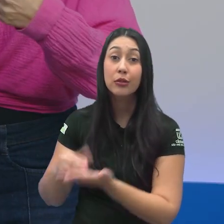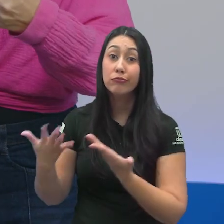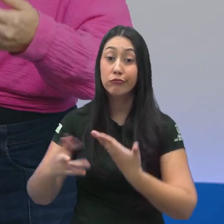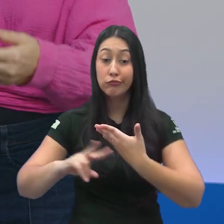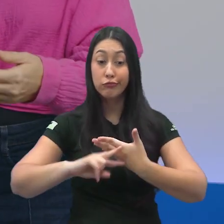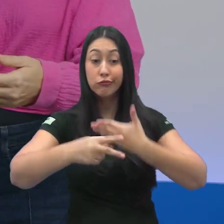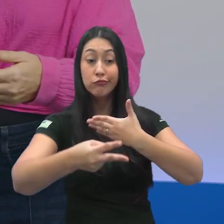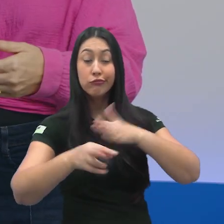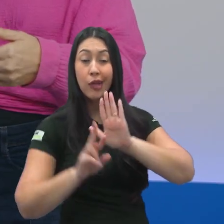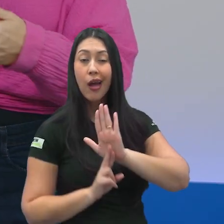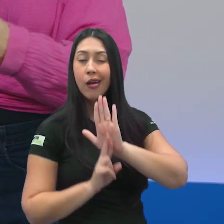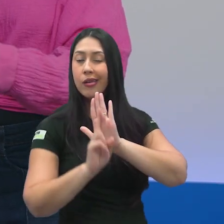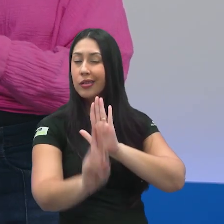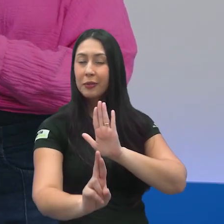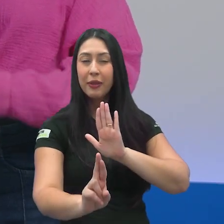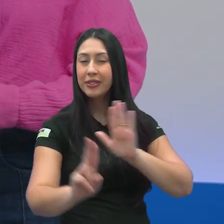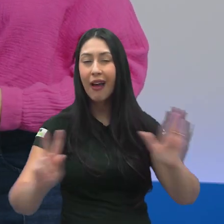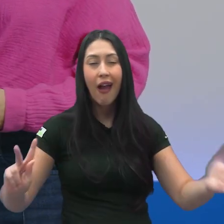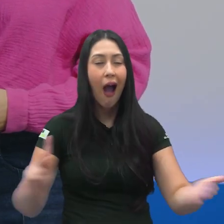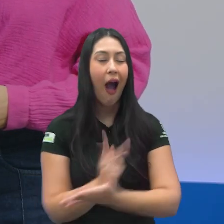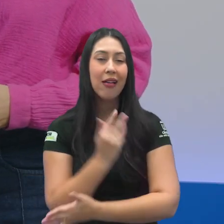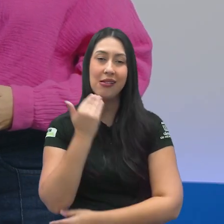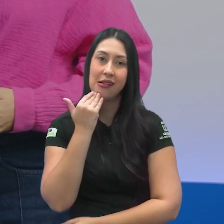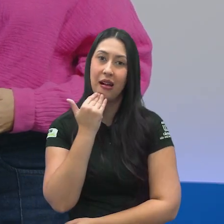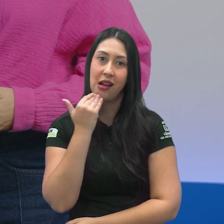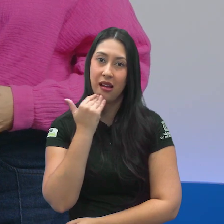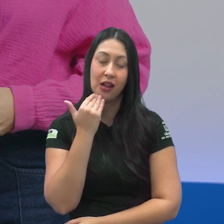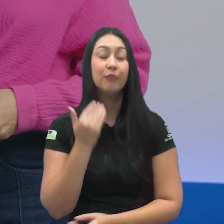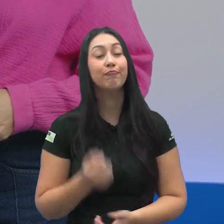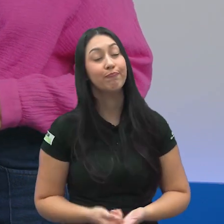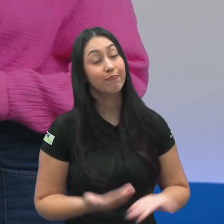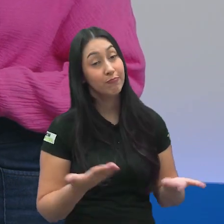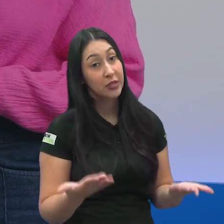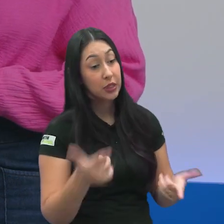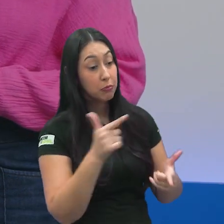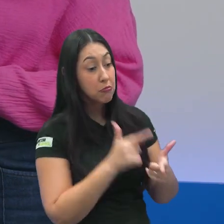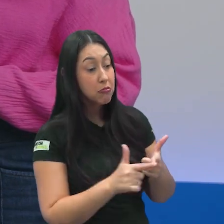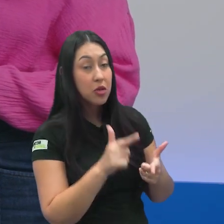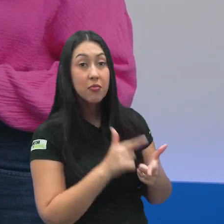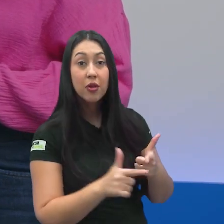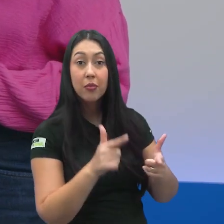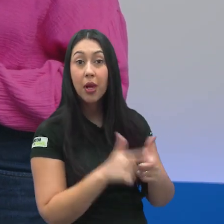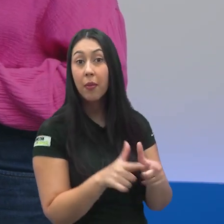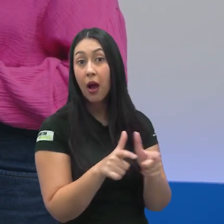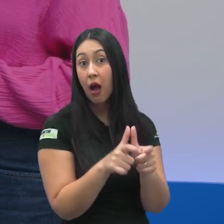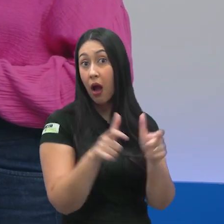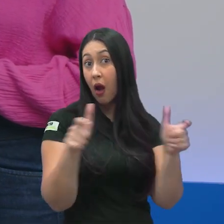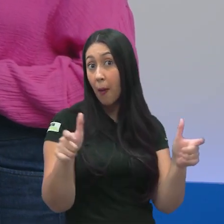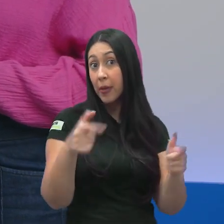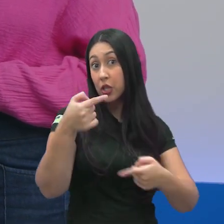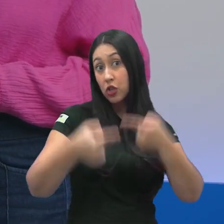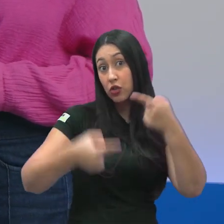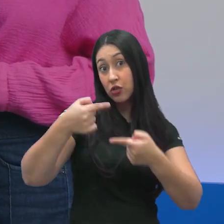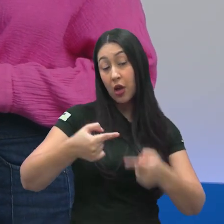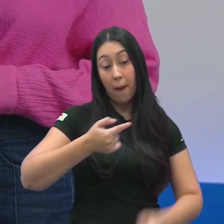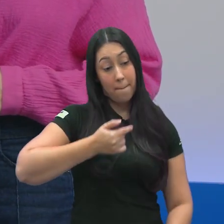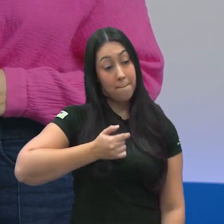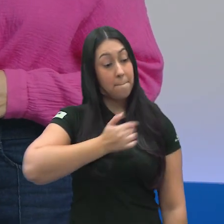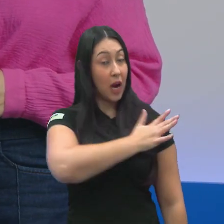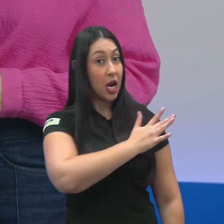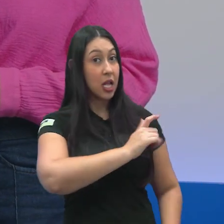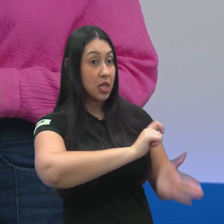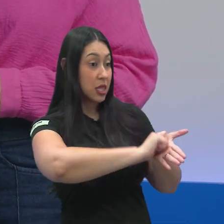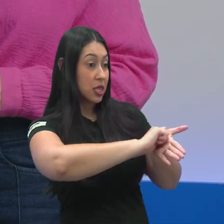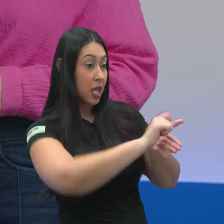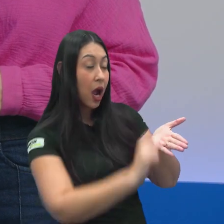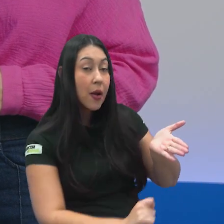a reproduzir esses mesmos padrões nos resultados que entrega. Situações assim ampliam o debate sobre